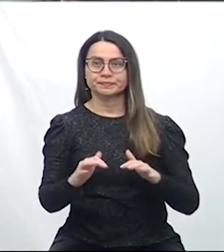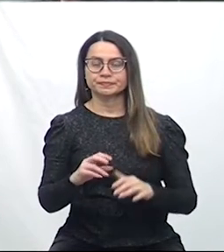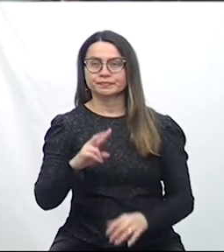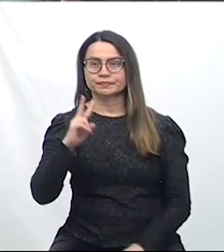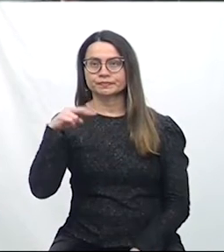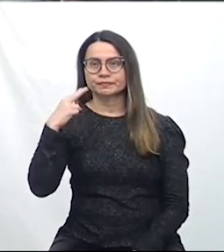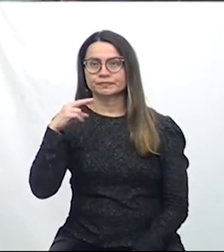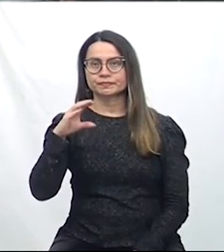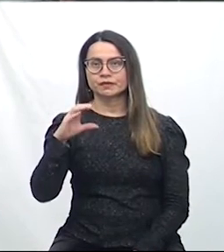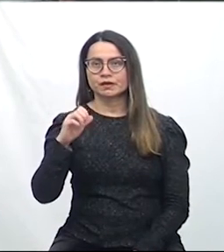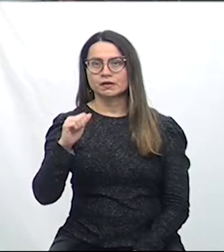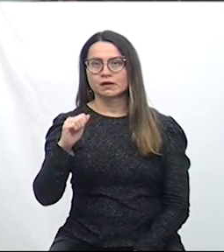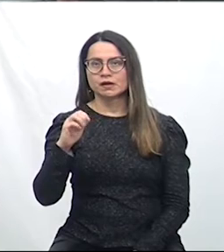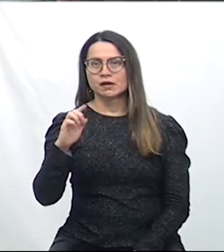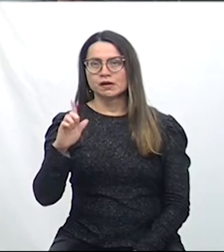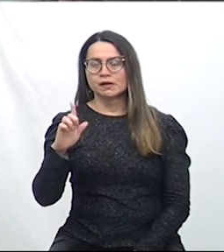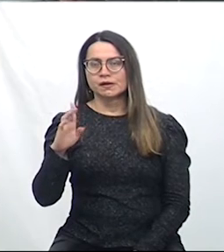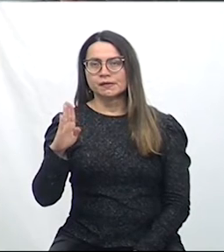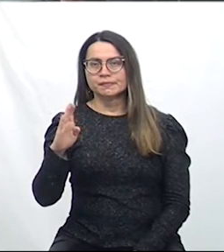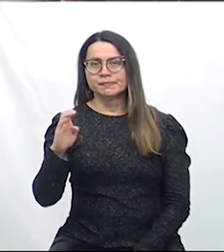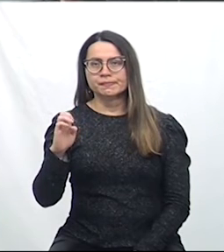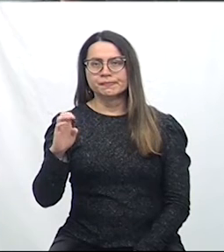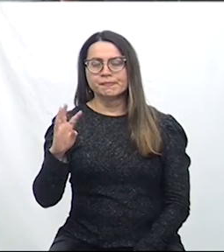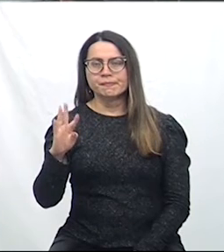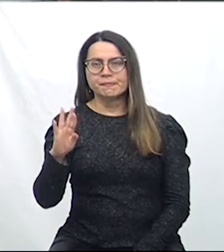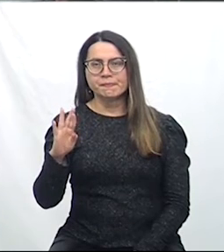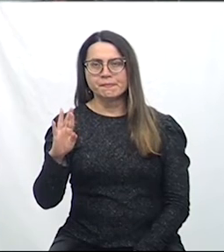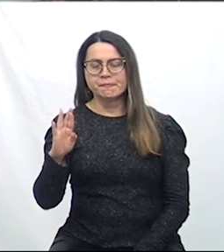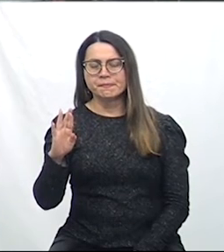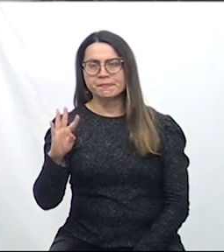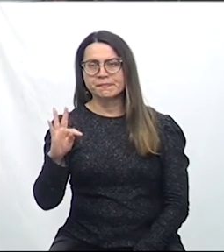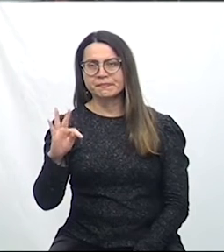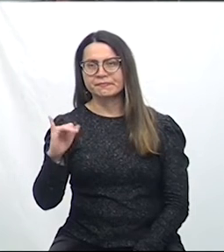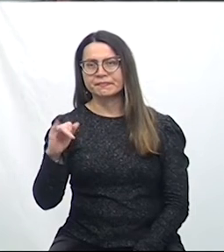Albertino Pacheco, que dispõe de 3 minutos e meio.